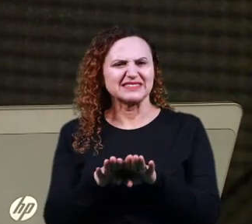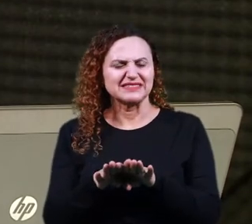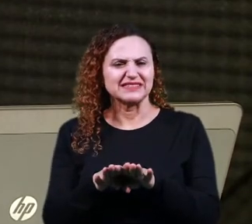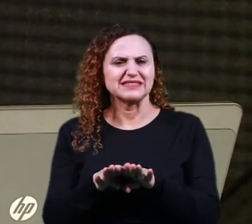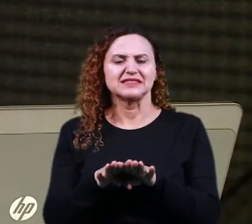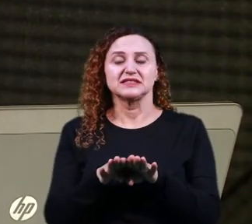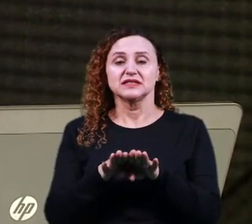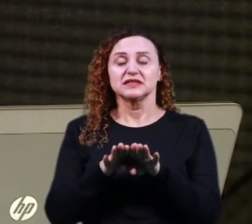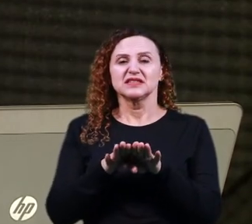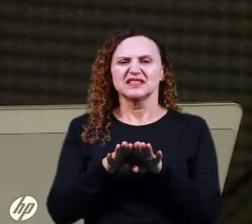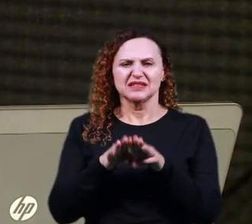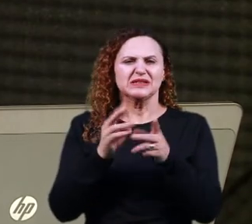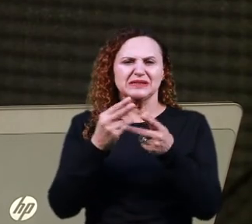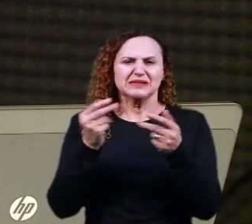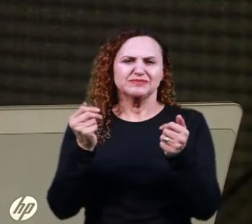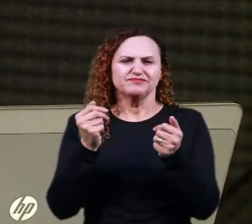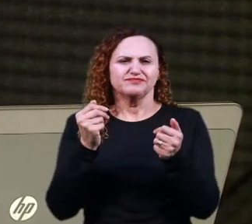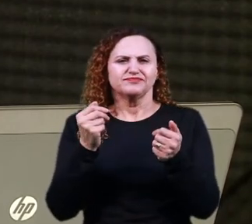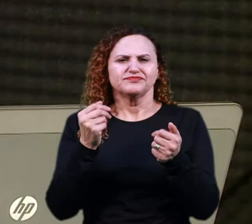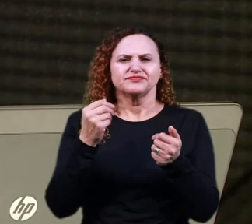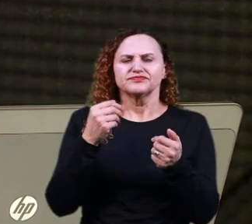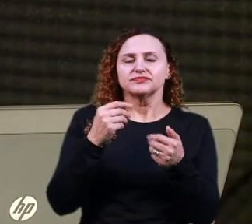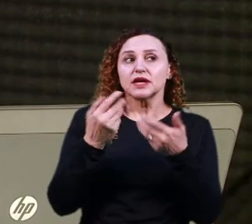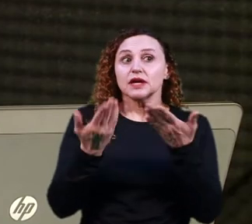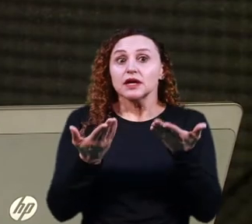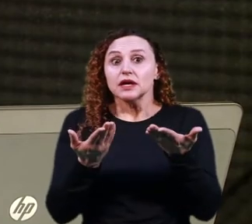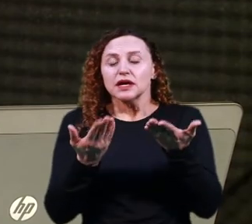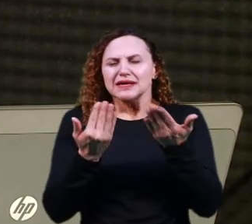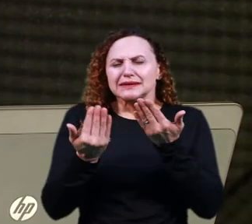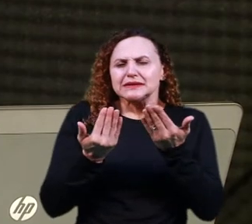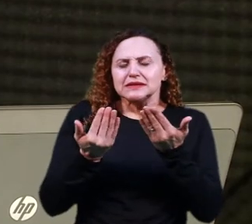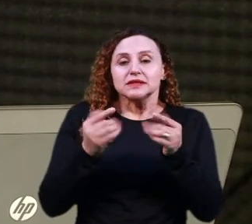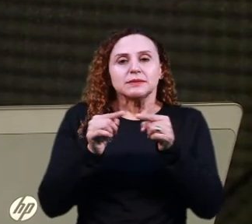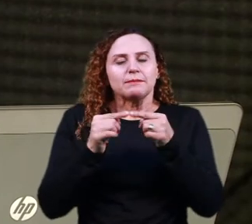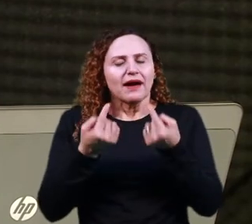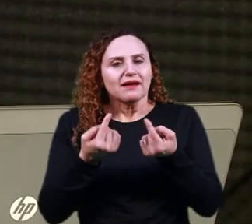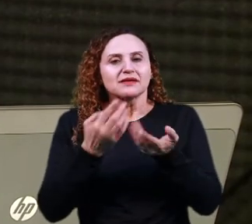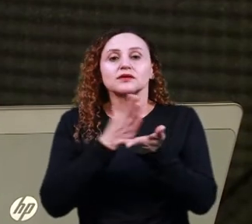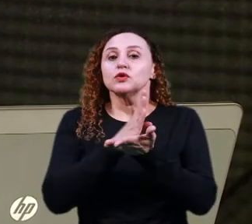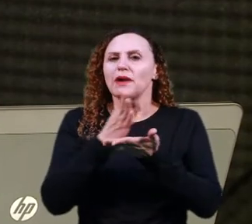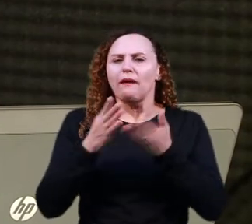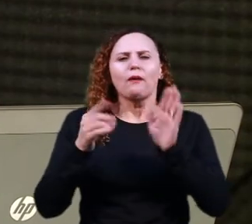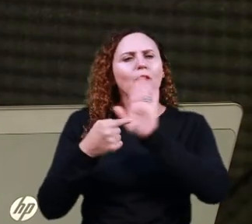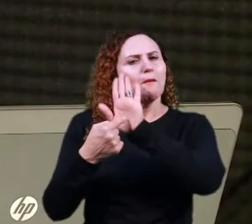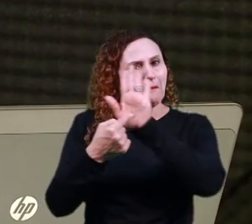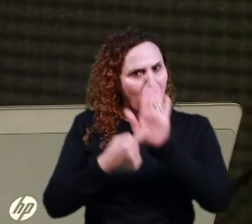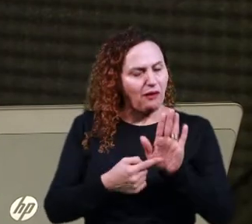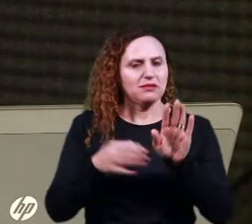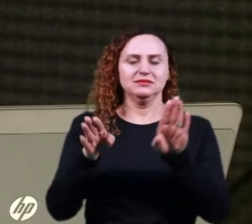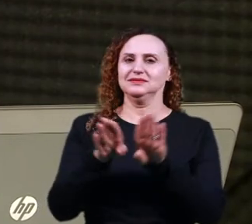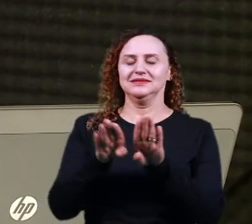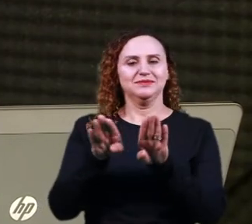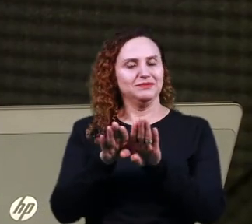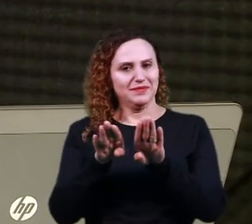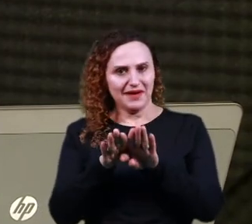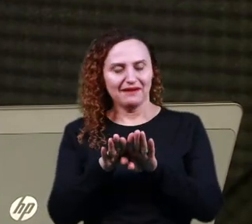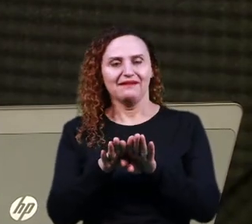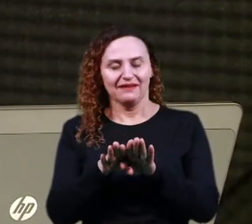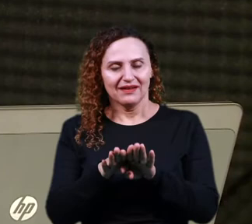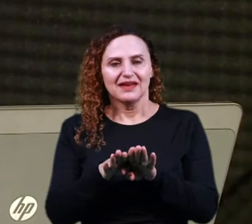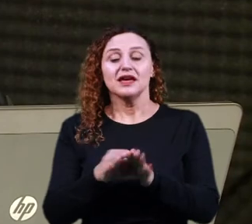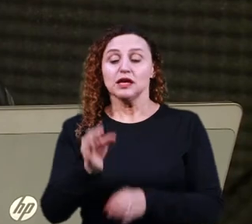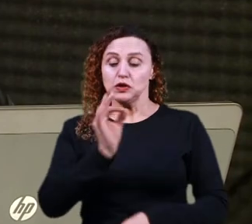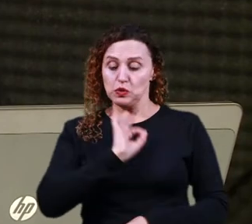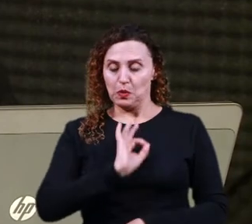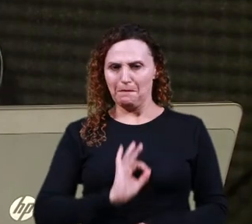trás e isso também vai para o texto literário e em relação ao conceptismo né é o que o Padre